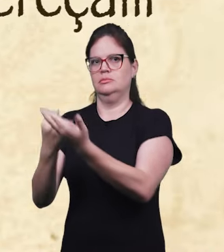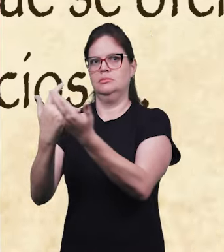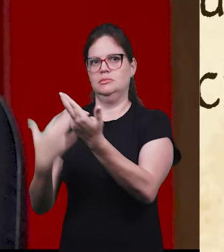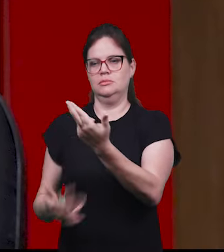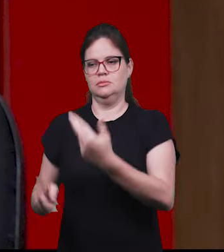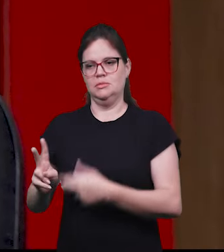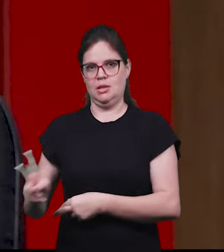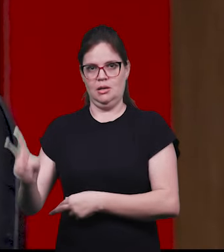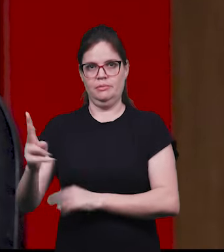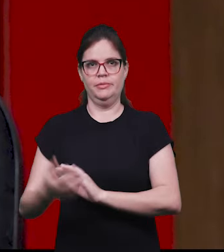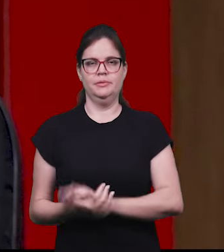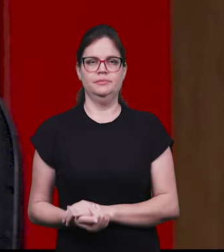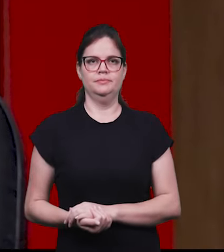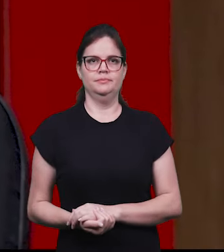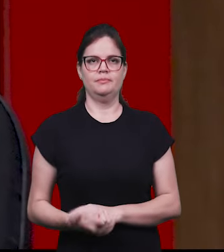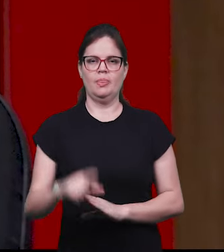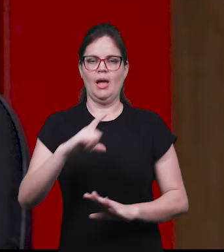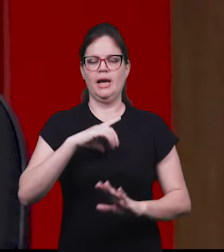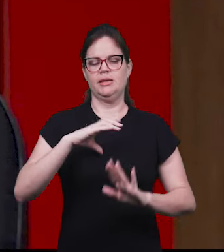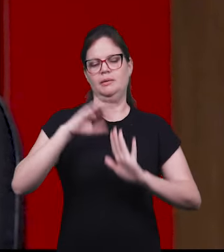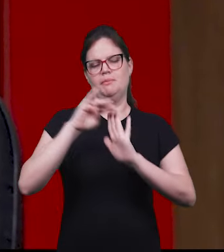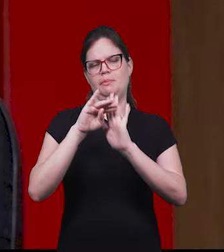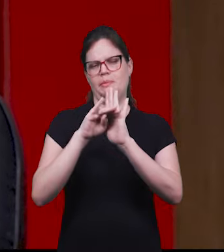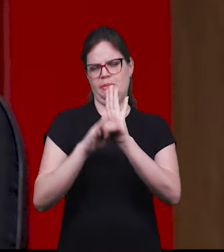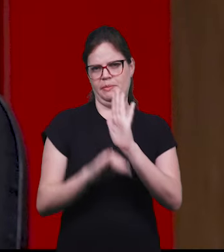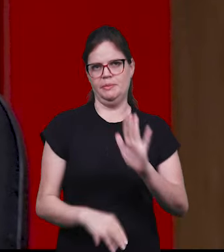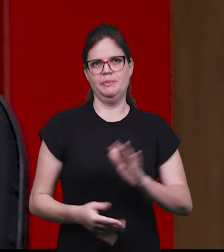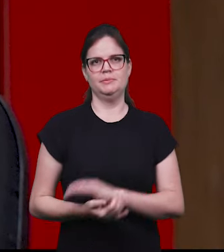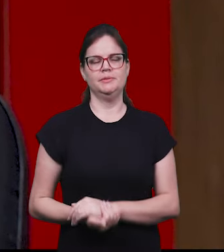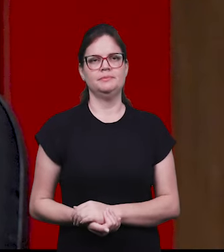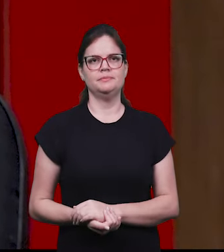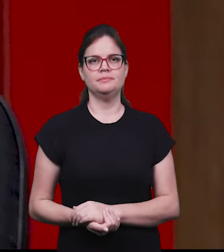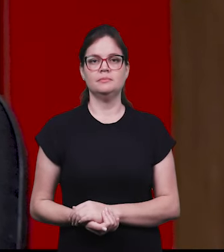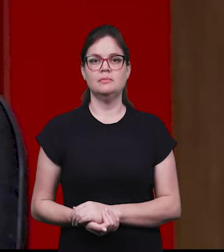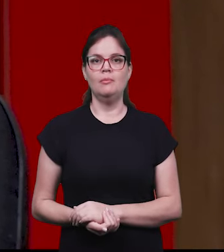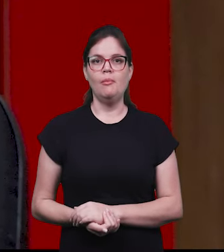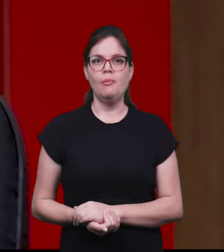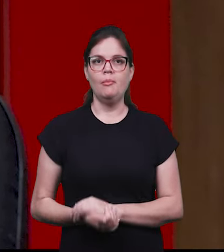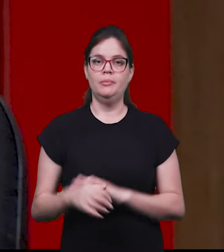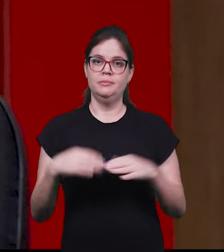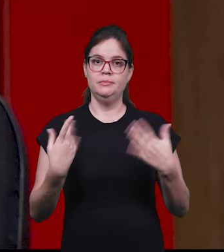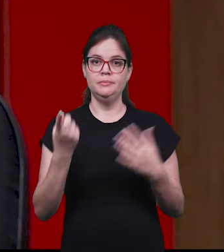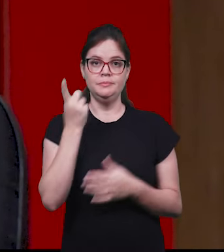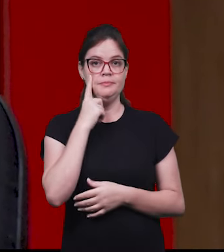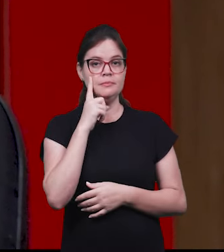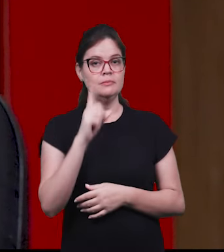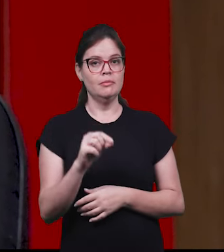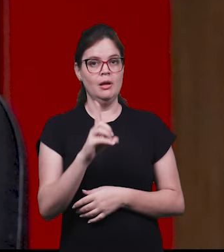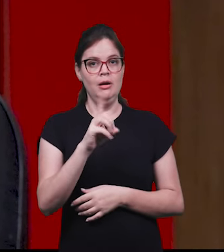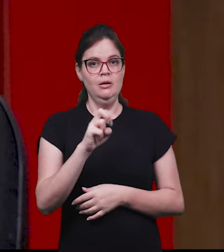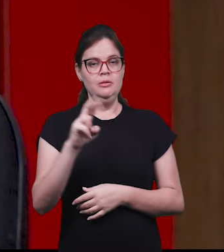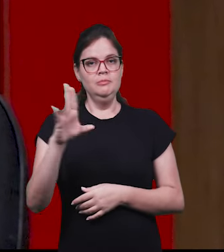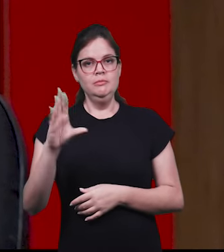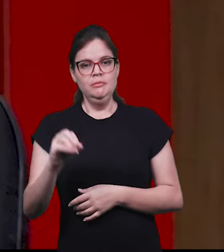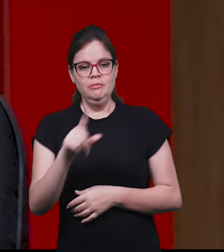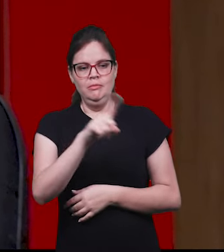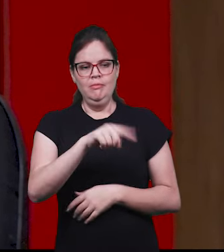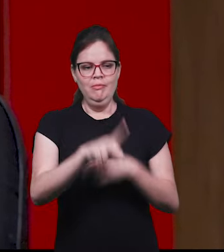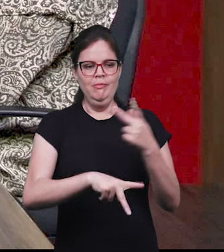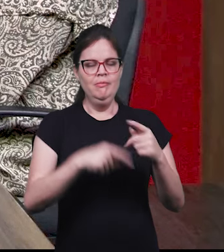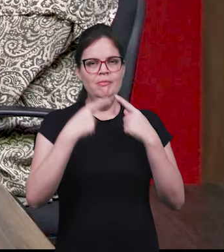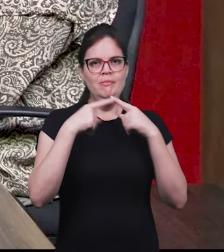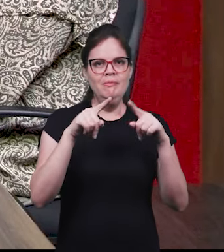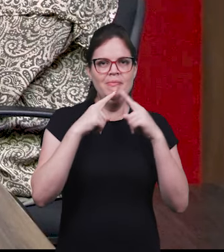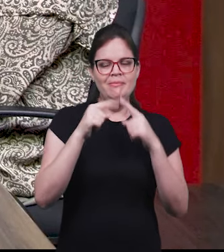sacrifícios, e tem toda uma sequência aqui. Então, olha só, Dario, né, houve uma reclamação,